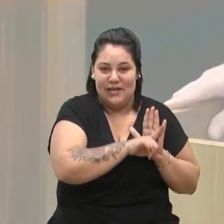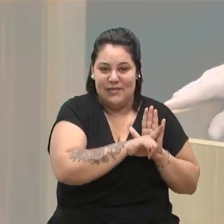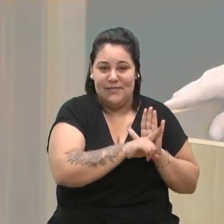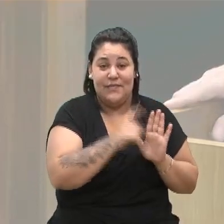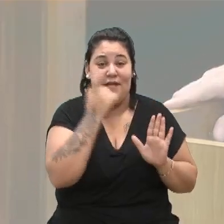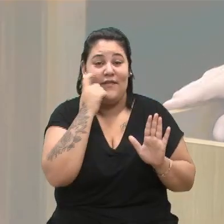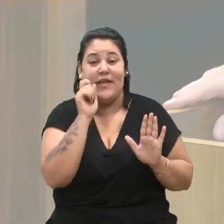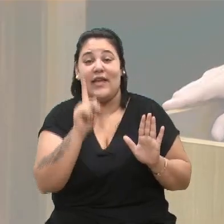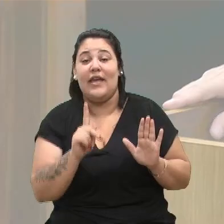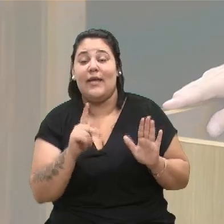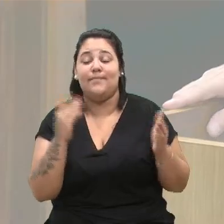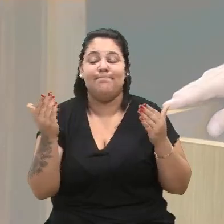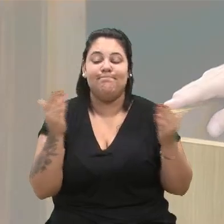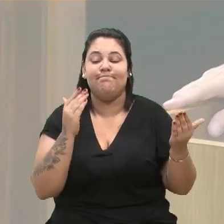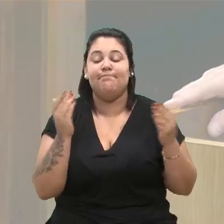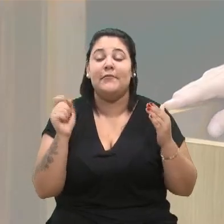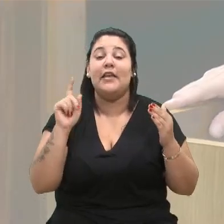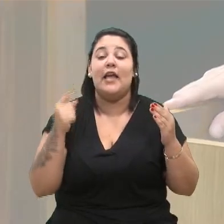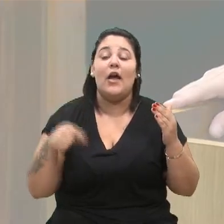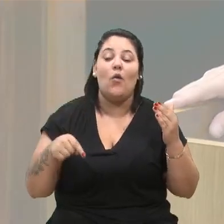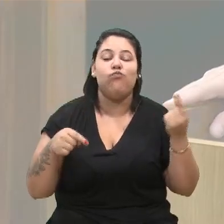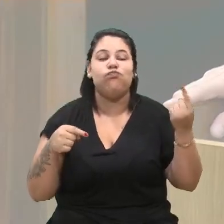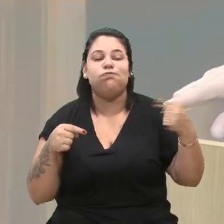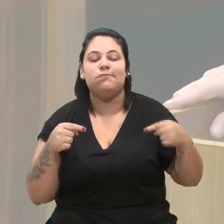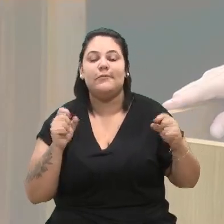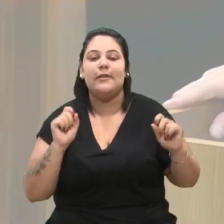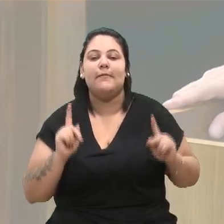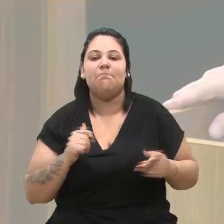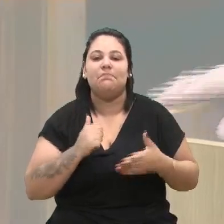cada lado, quem é contra o aumento da cesta básica ou quem